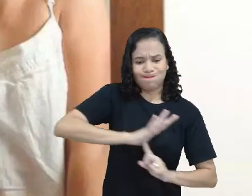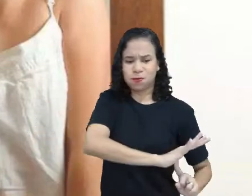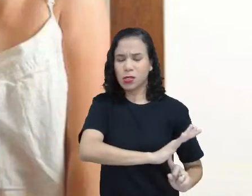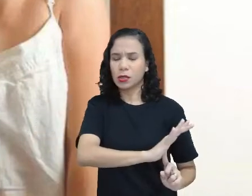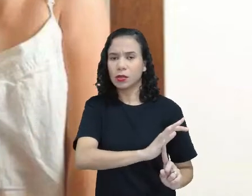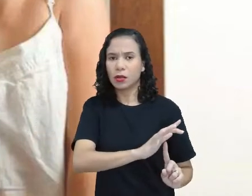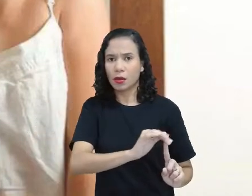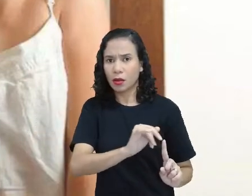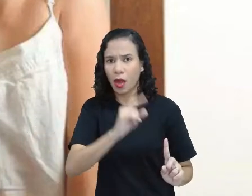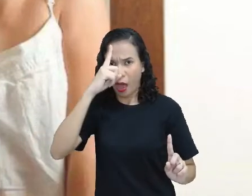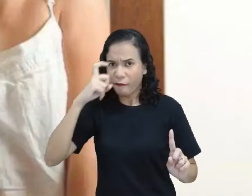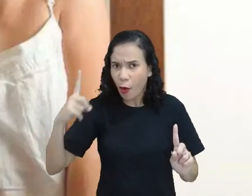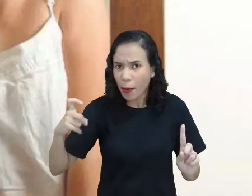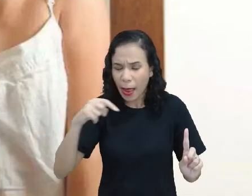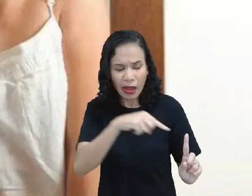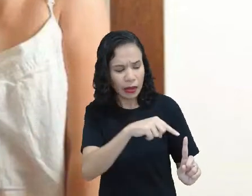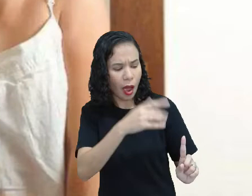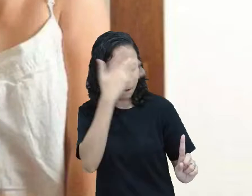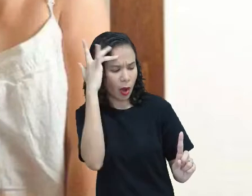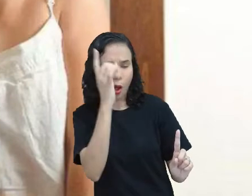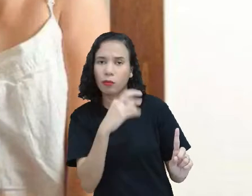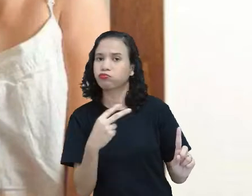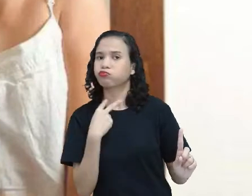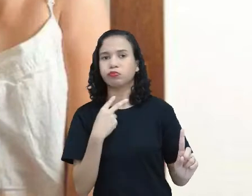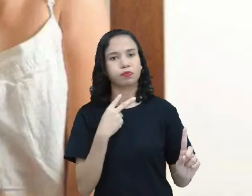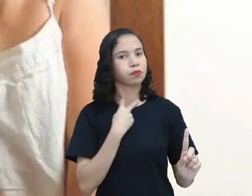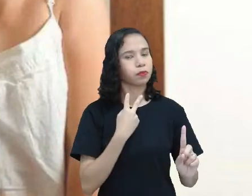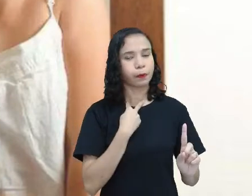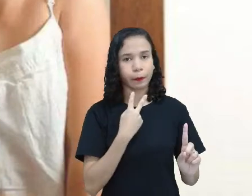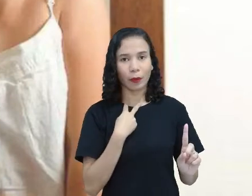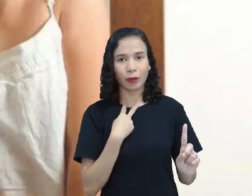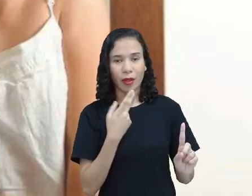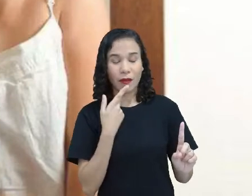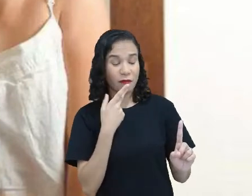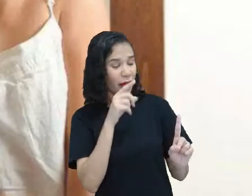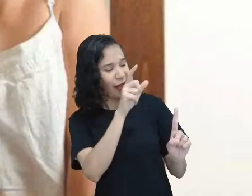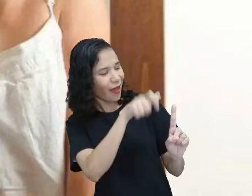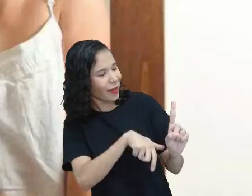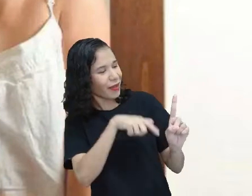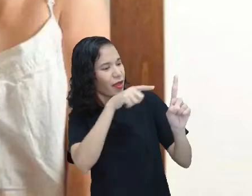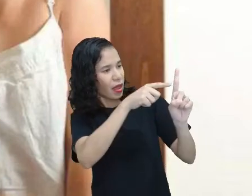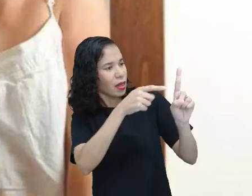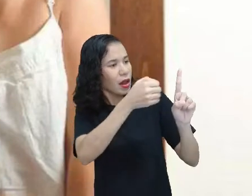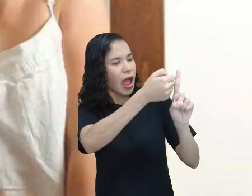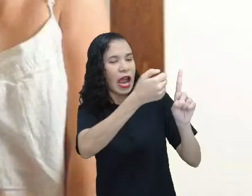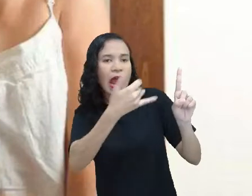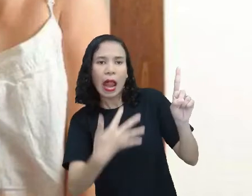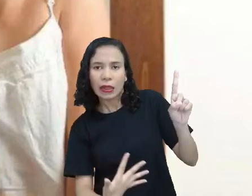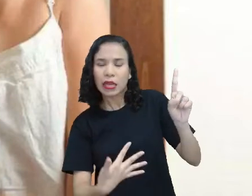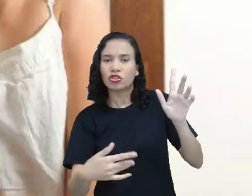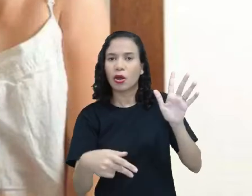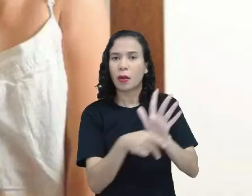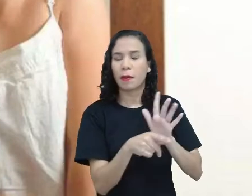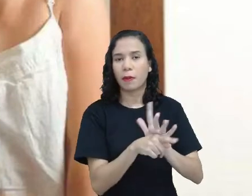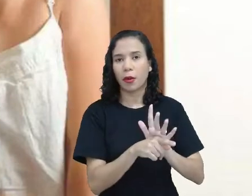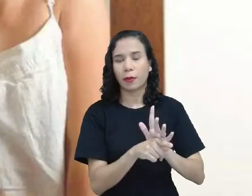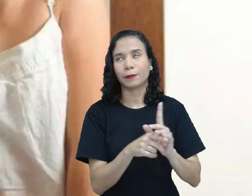violência, de opressão, né, pelas suas características, né, ou seja, por se identificar como se é, né, seja